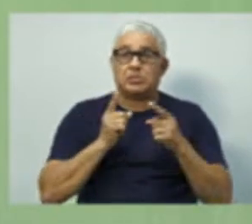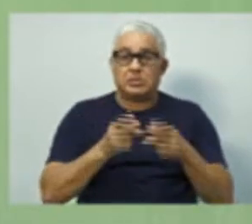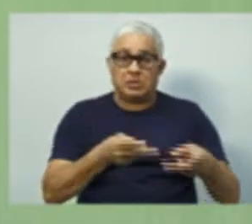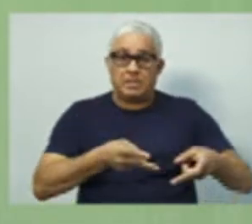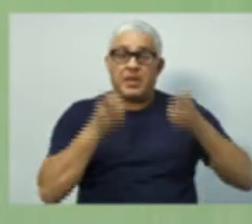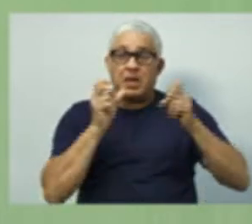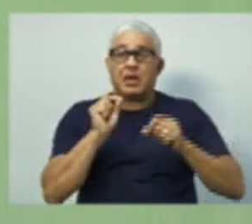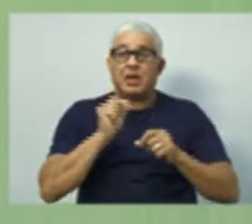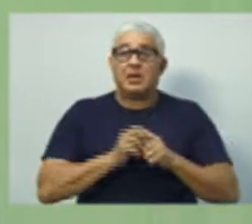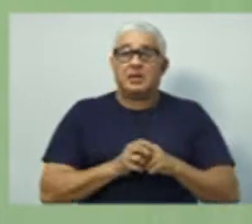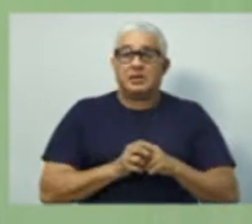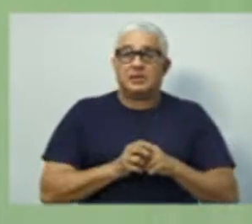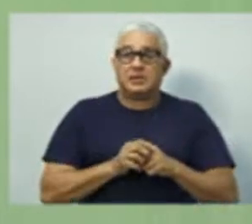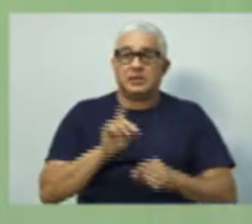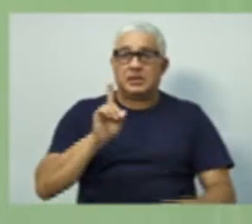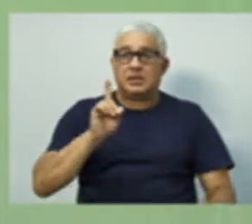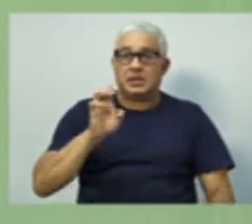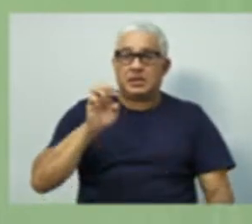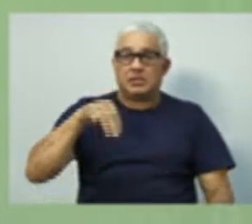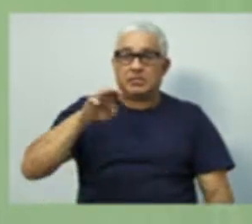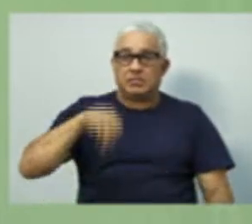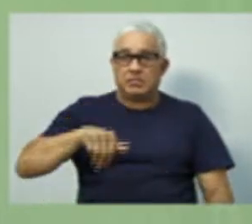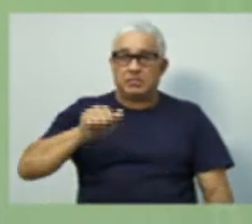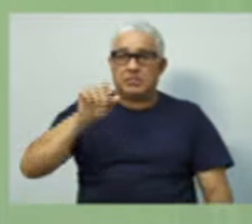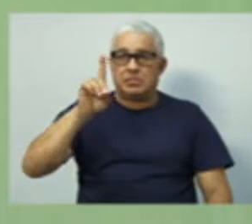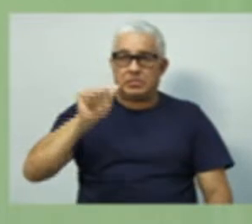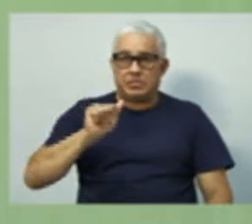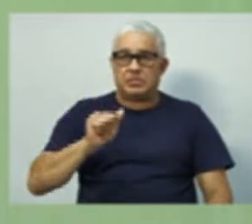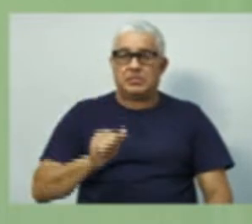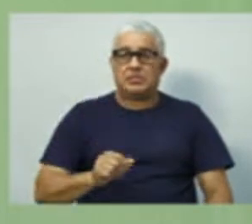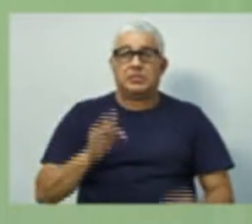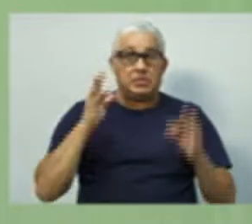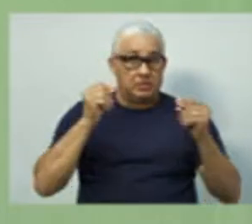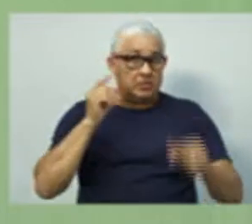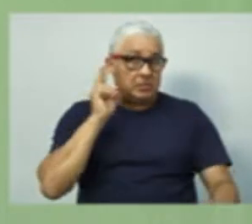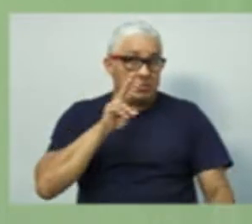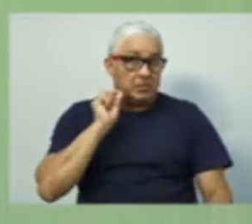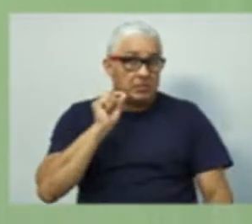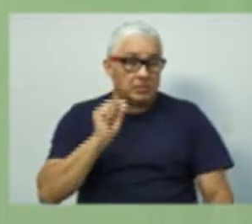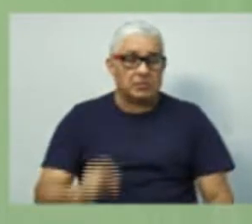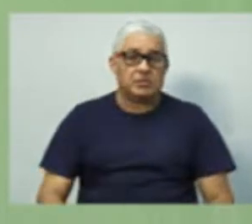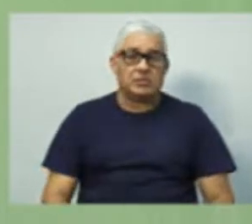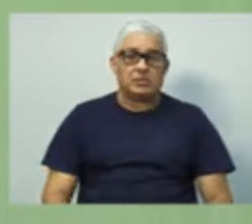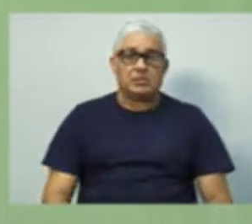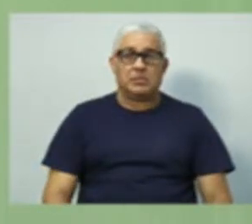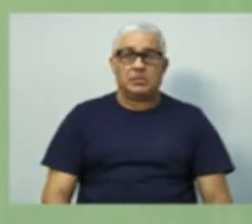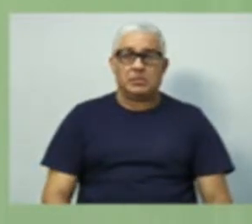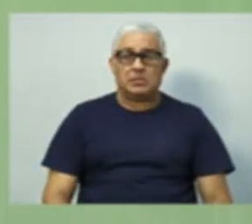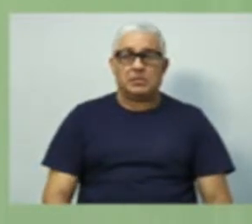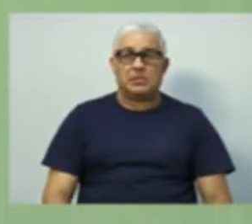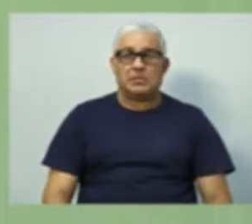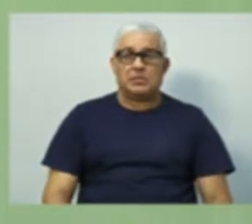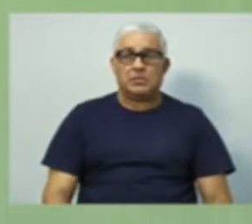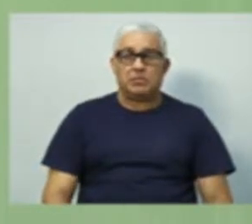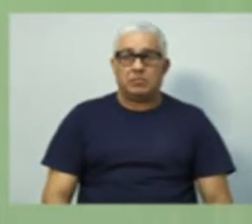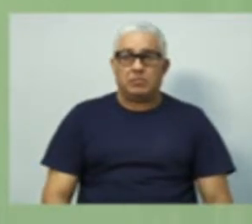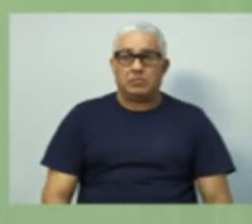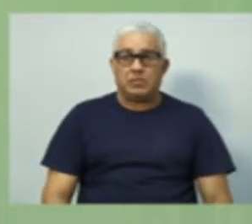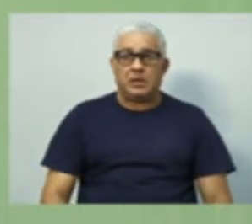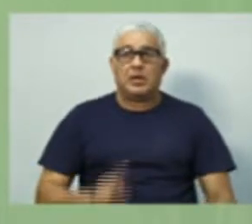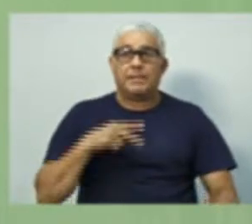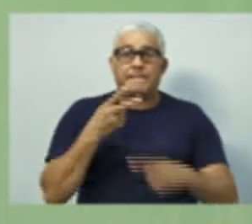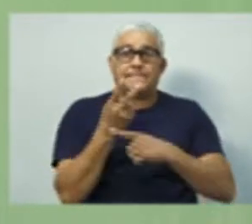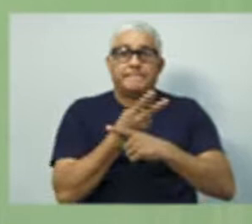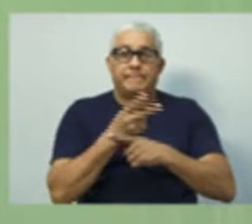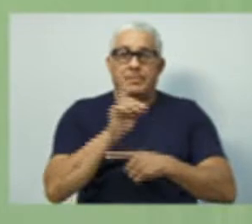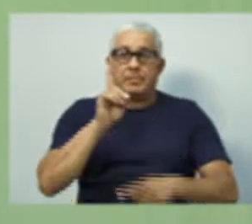colocação se deve ao fato de que, para a maioria das empresas, todo o processo de planejamento